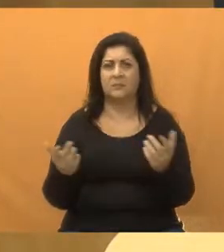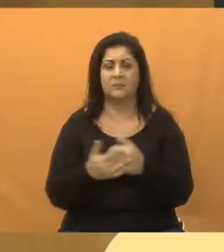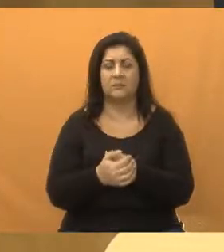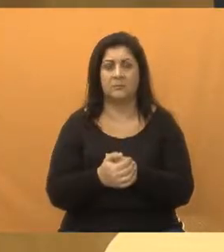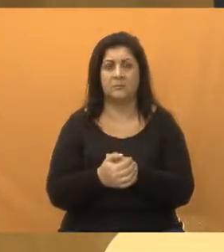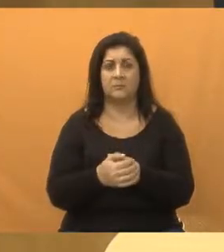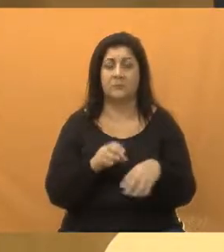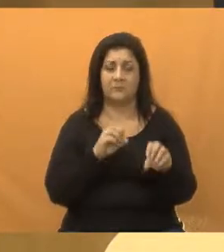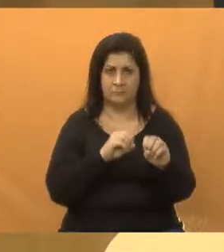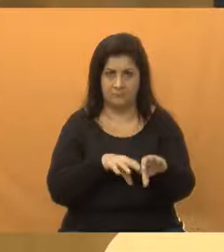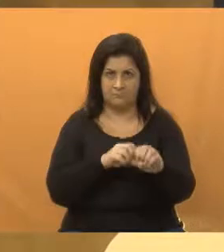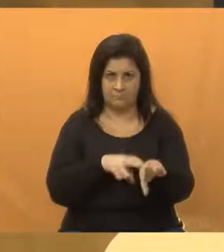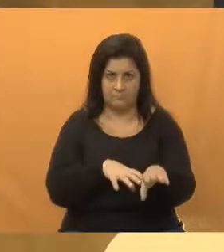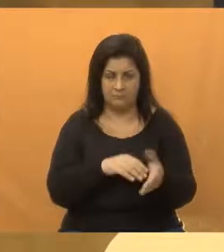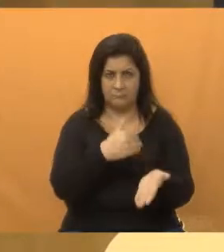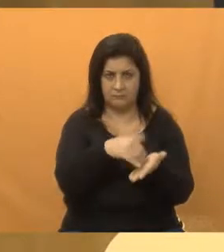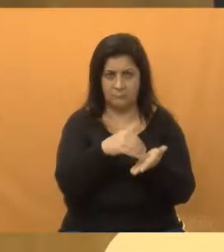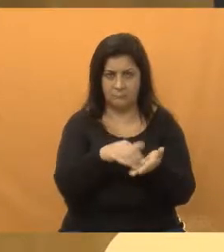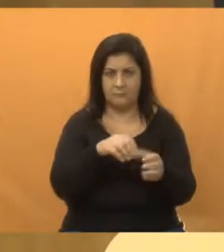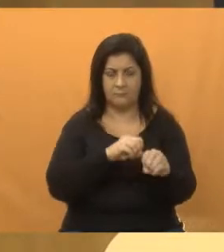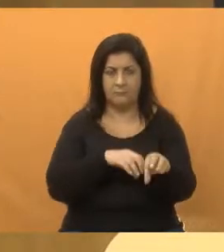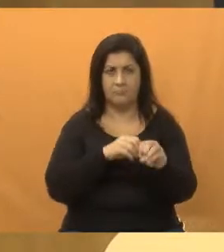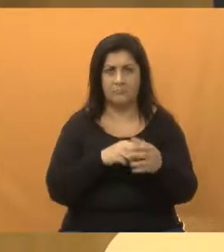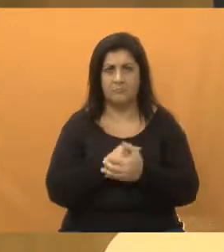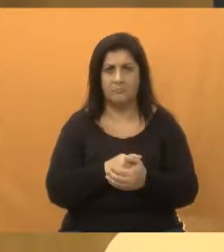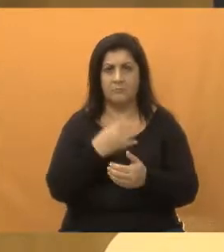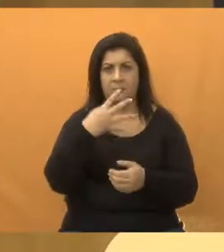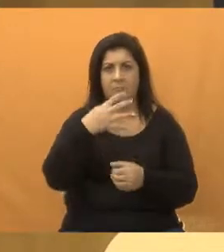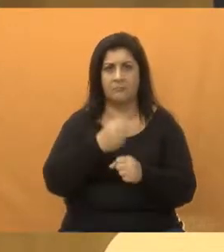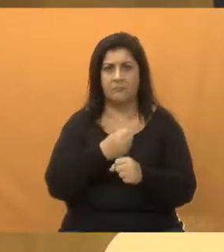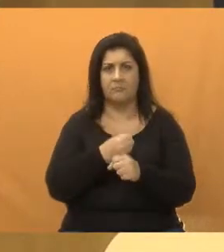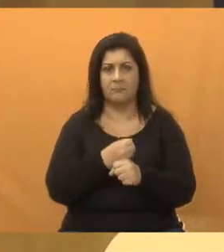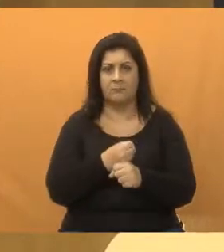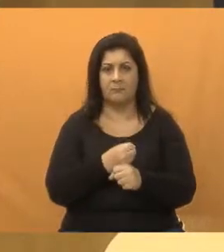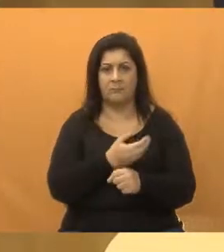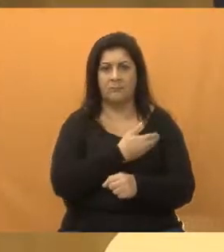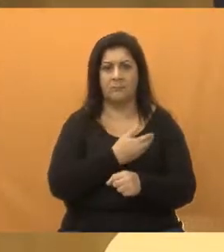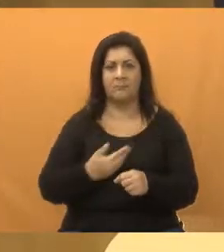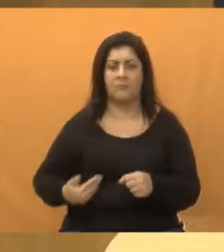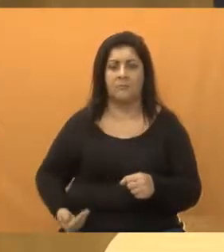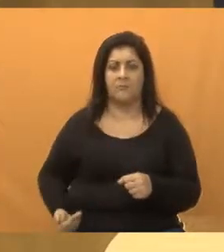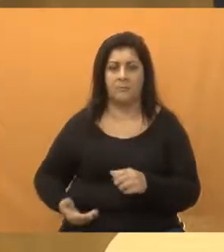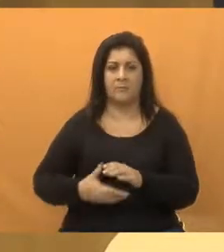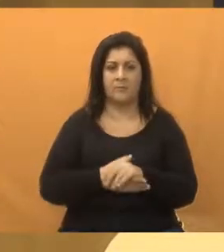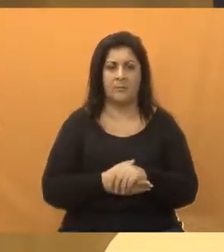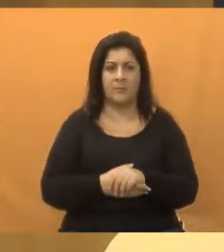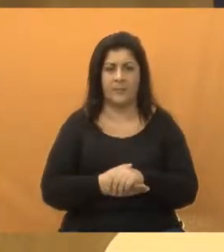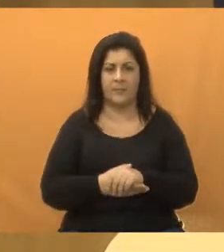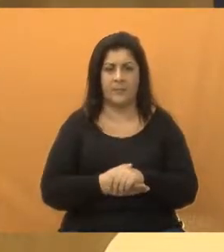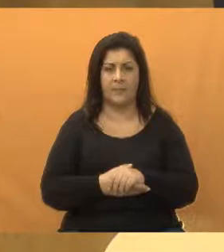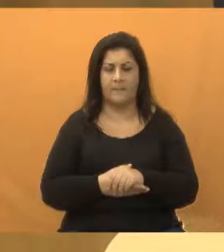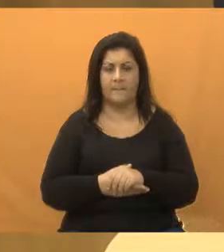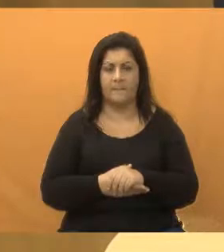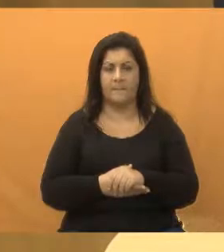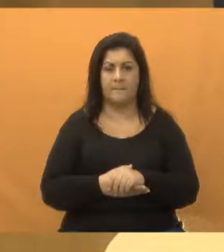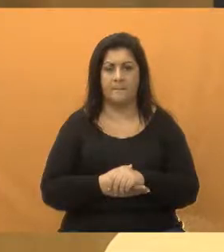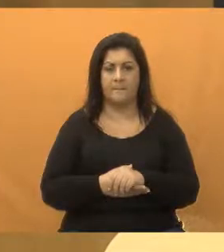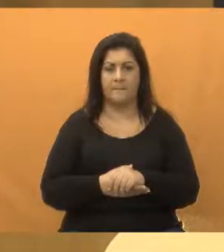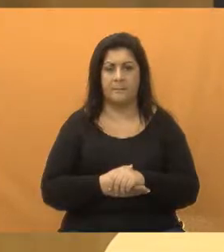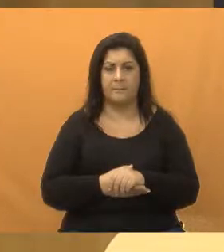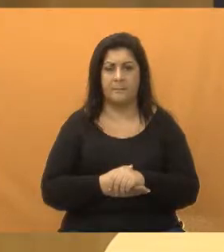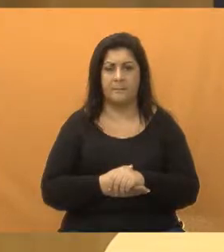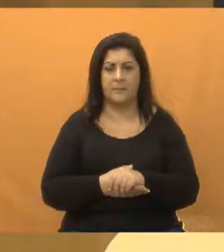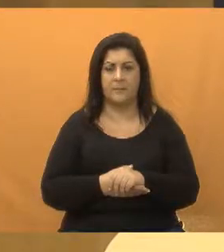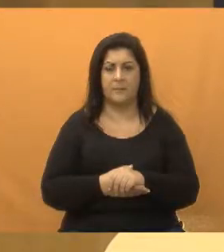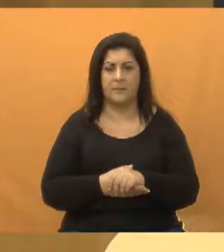A educação, a Secretaria de Educação, nesses 4 anos de governo, certo? 4 anos, né? Porque o